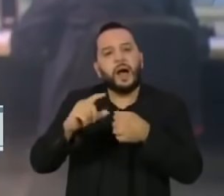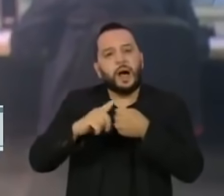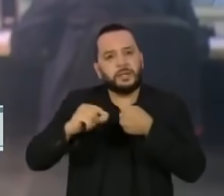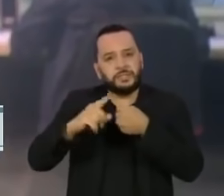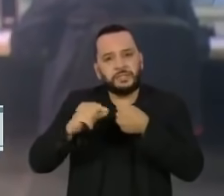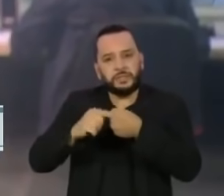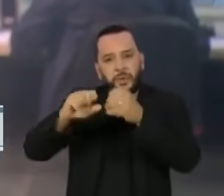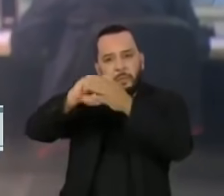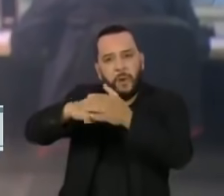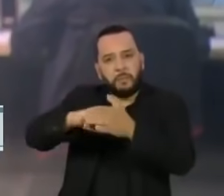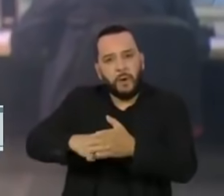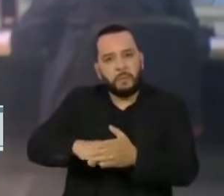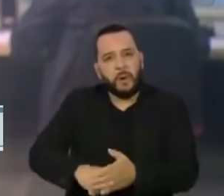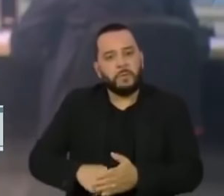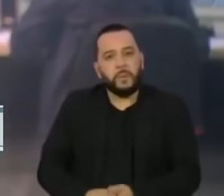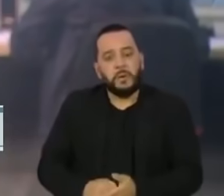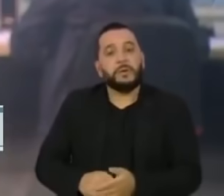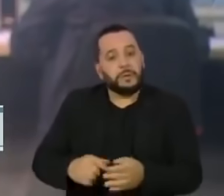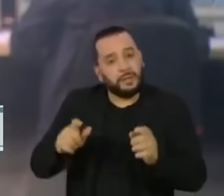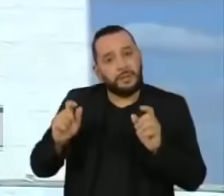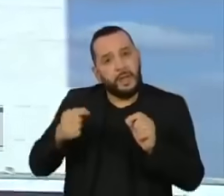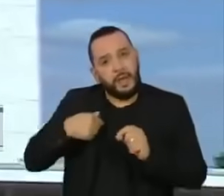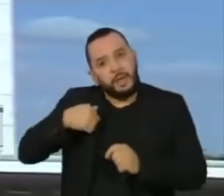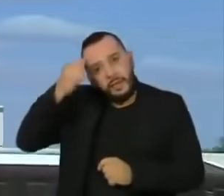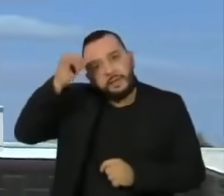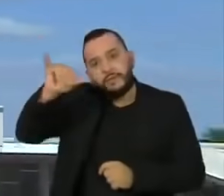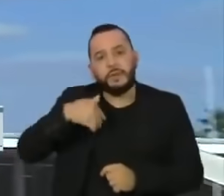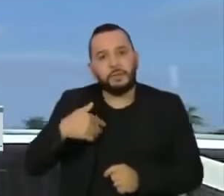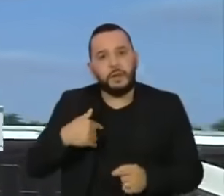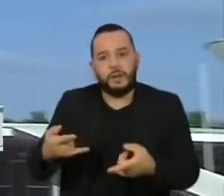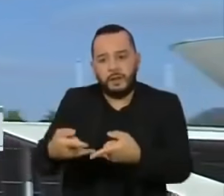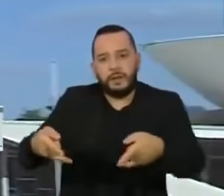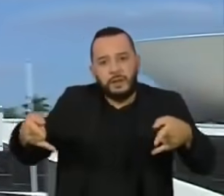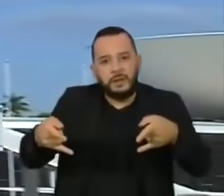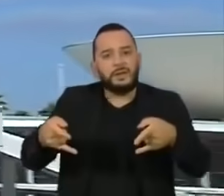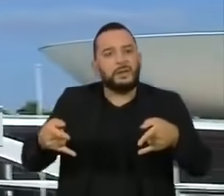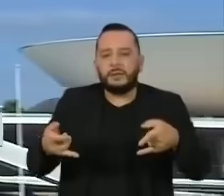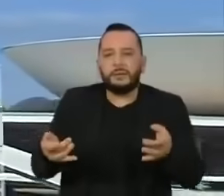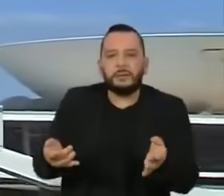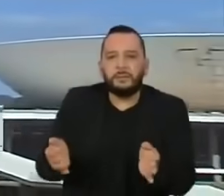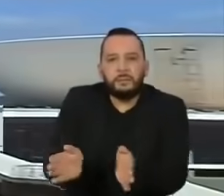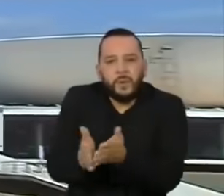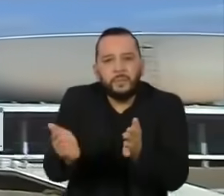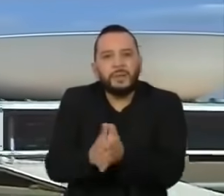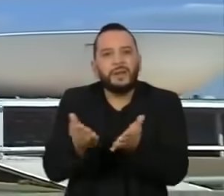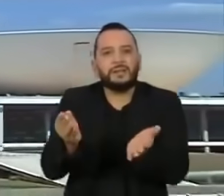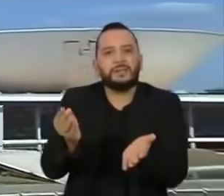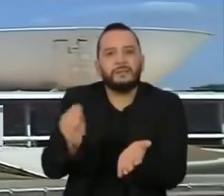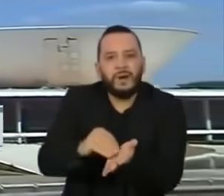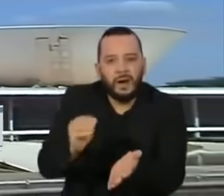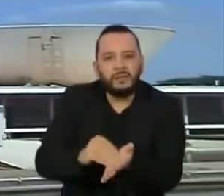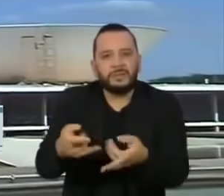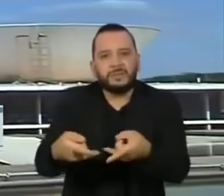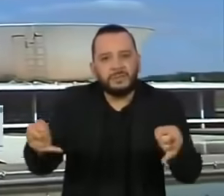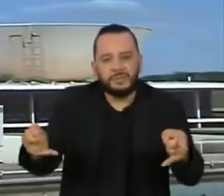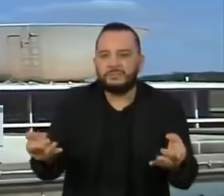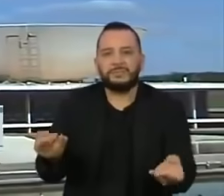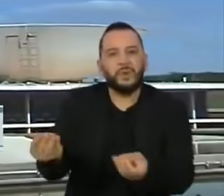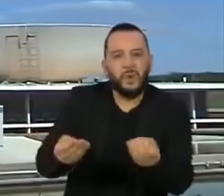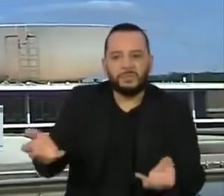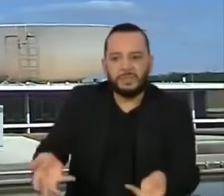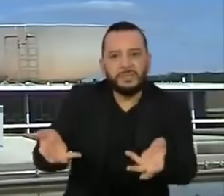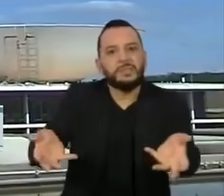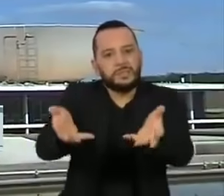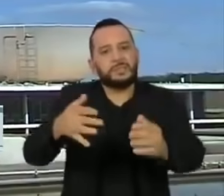artigos da lei que busca combater a pobreza menstrual o congresso aprovou em setembro o projeto de lei que institui o programa de proteção